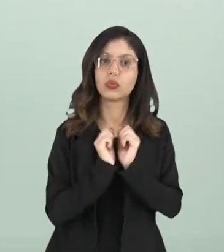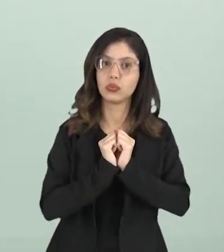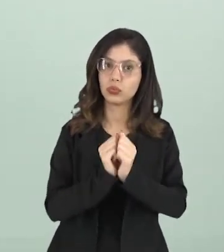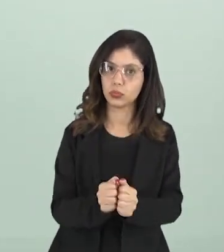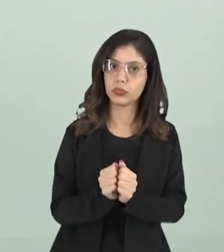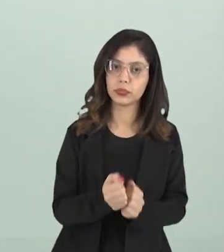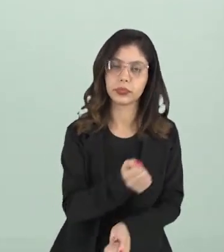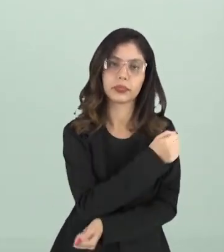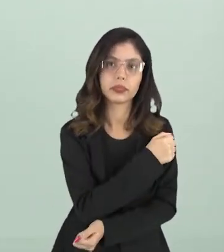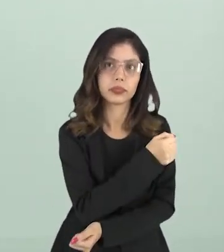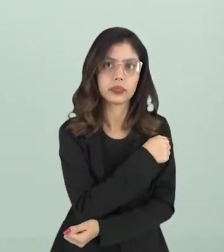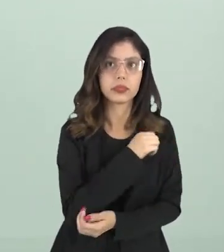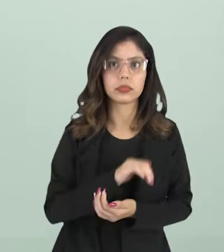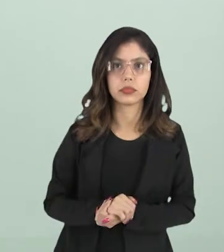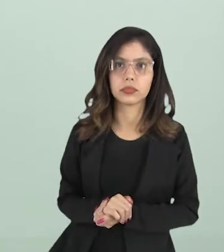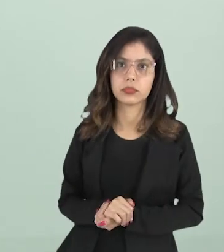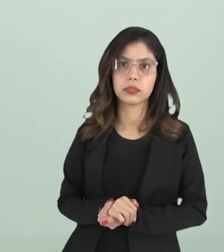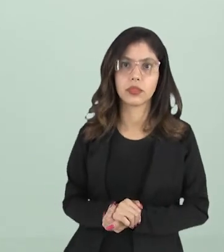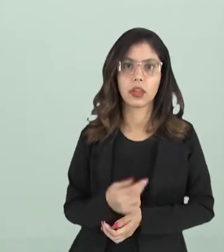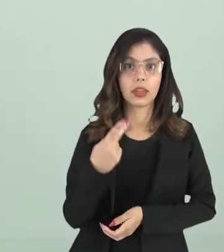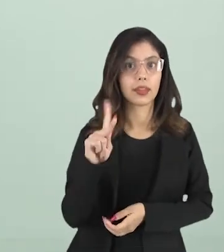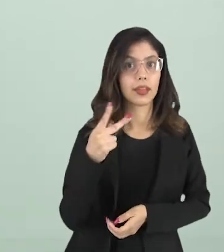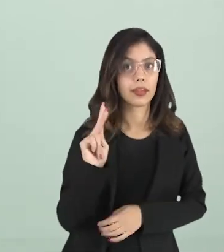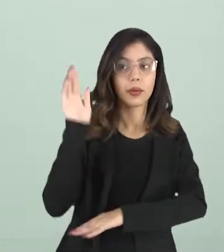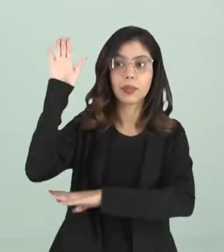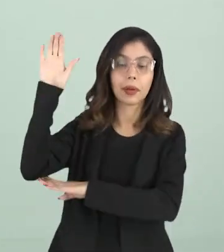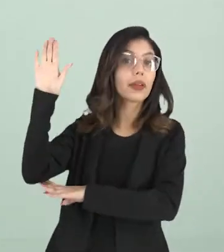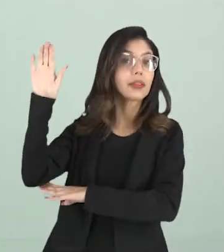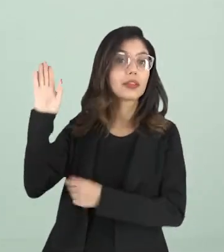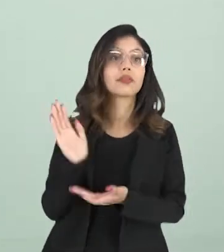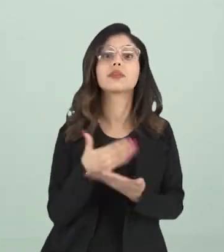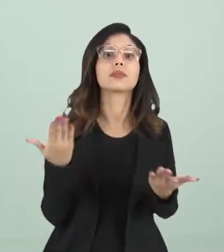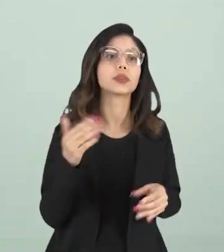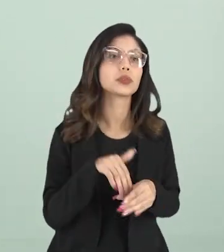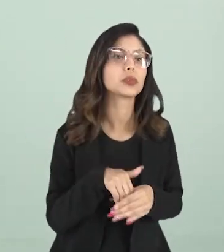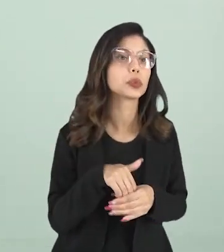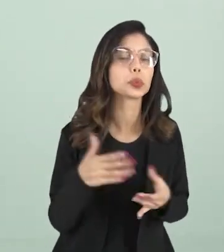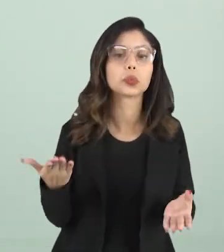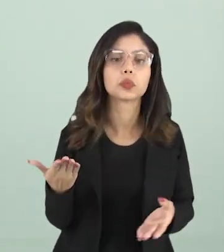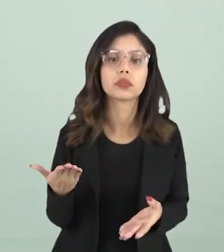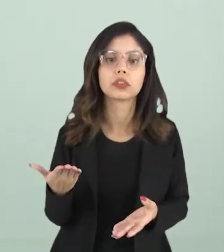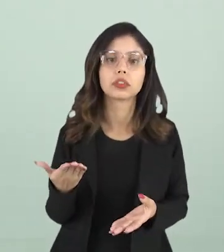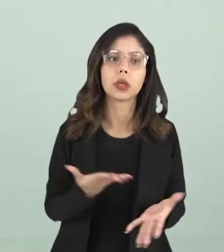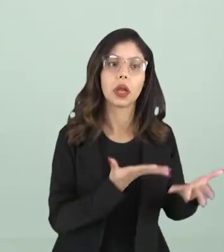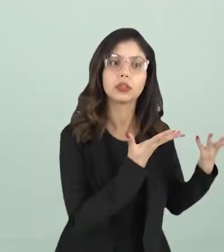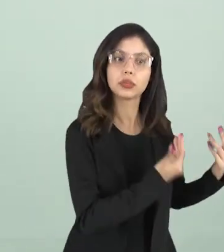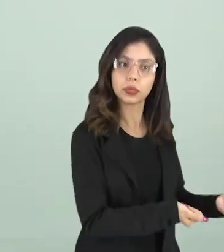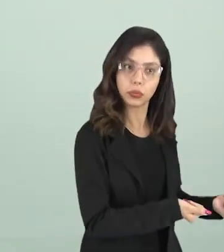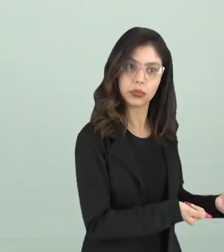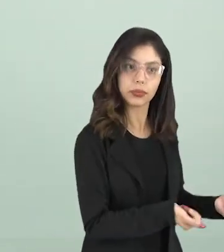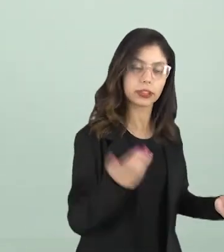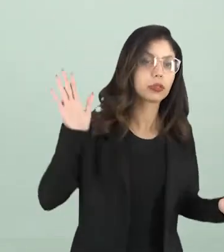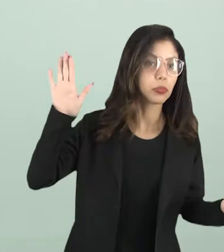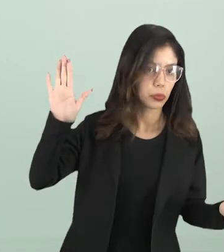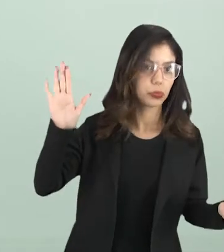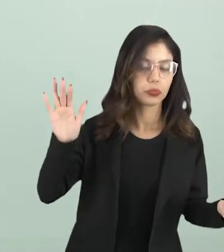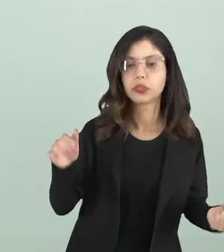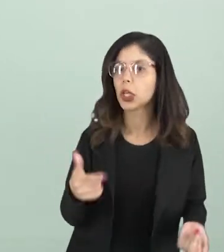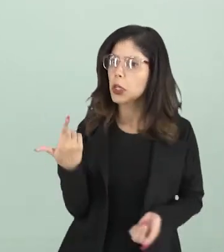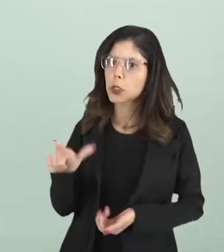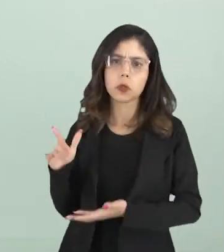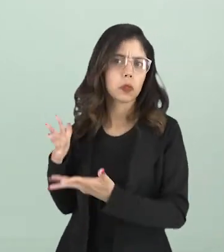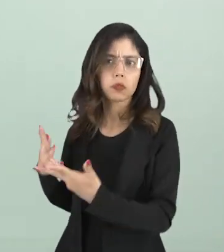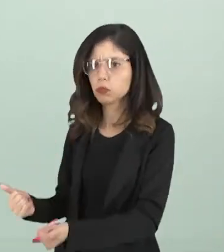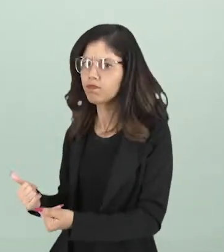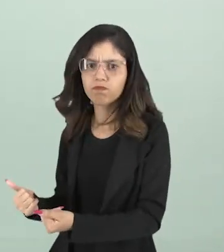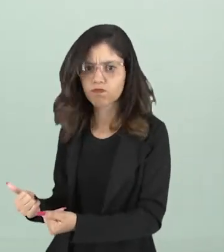alunos, ele pede para você levantar o seu braço. Vamos votar. Quem é favorável a X, levante o braço. Quem é